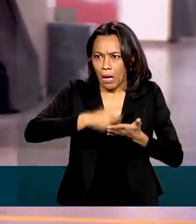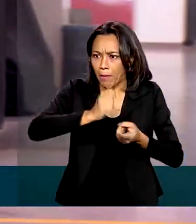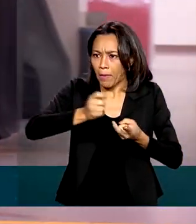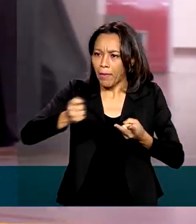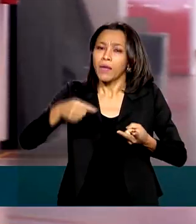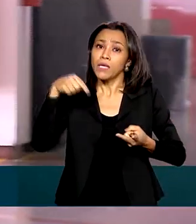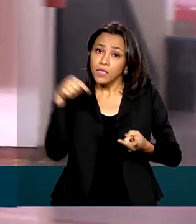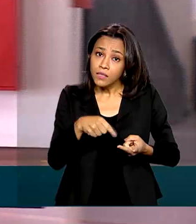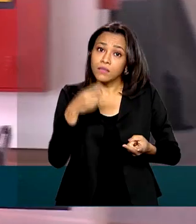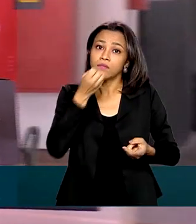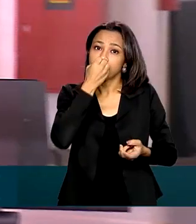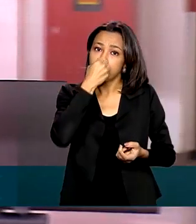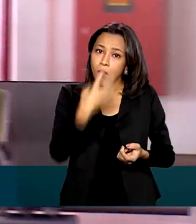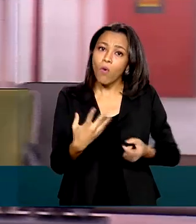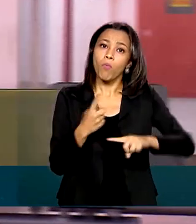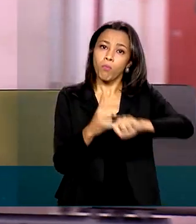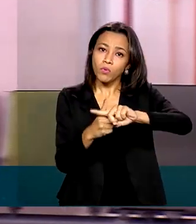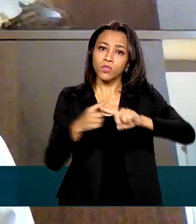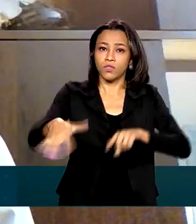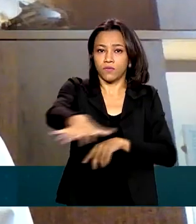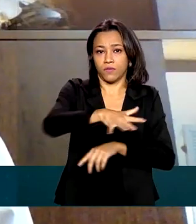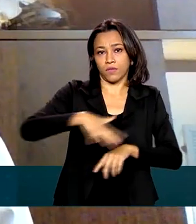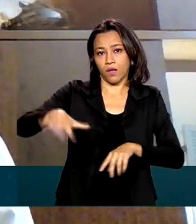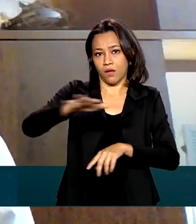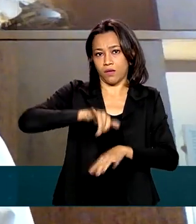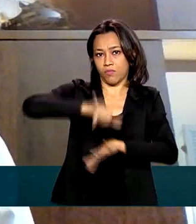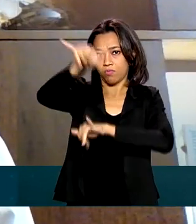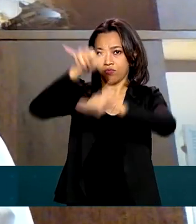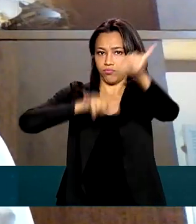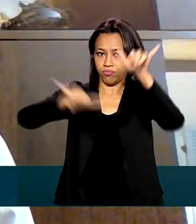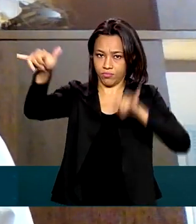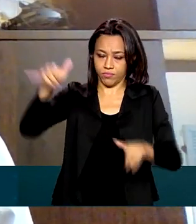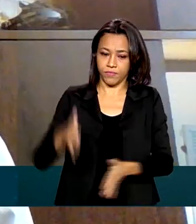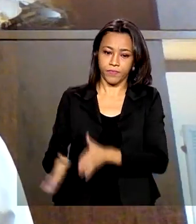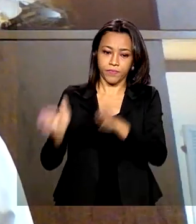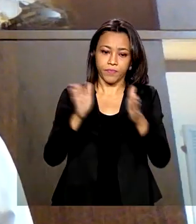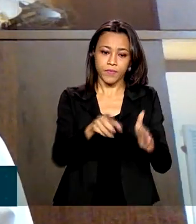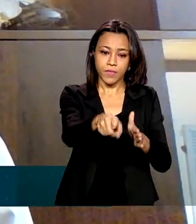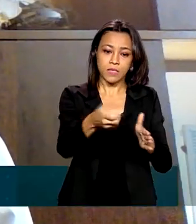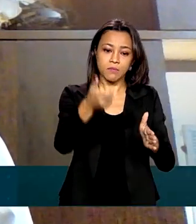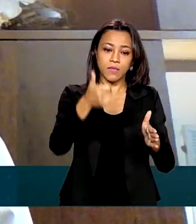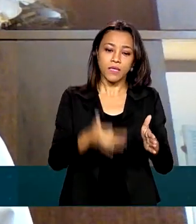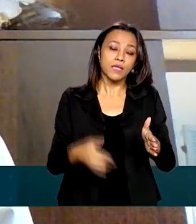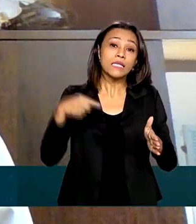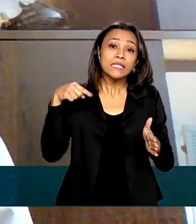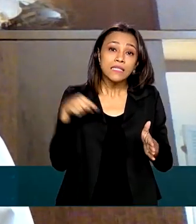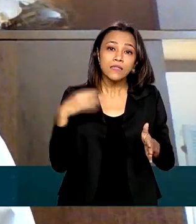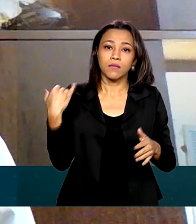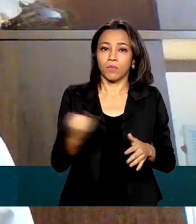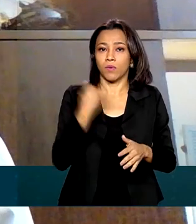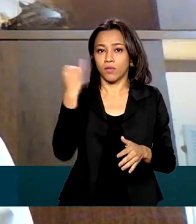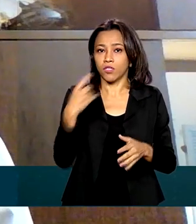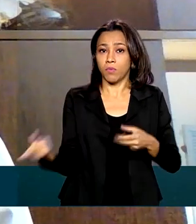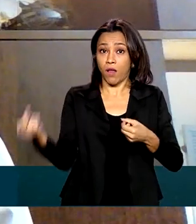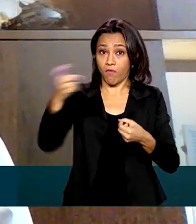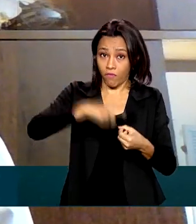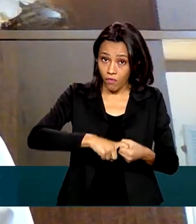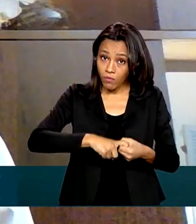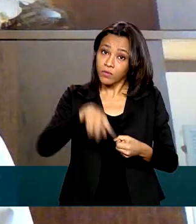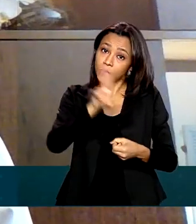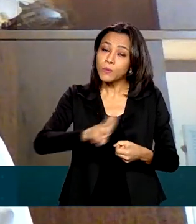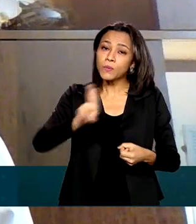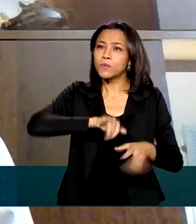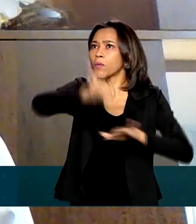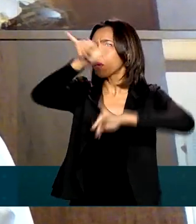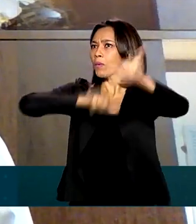impacto positivo para todos setor aéreo isso é muito importante para o processo de retomada do setor de transporte